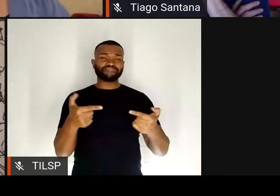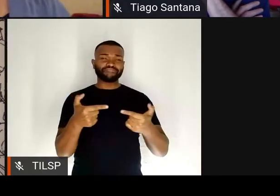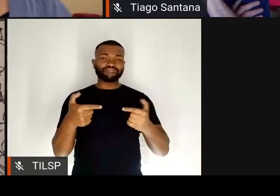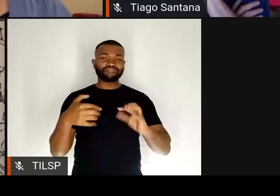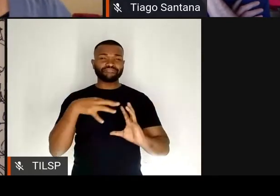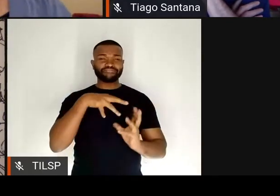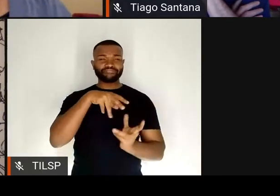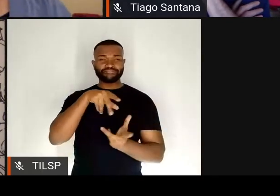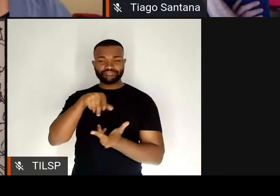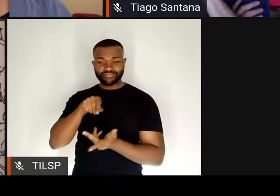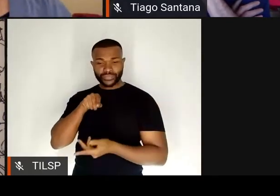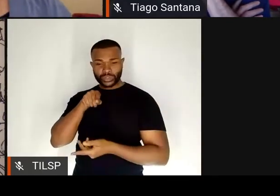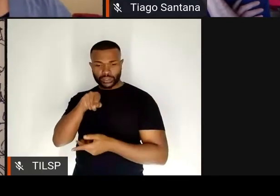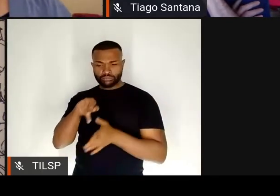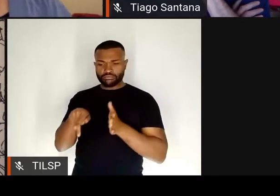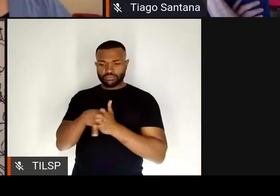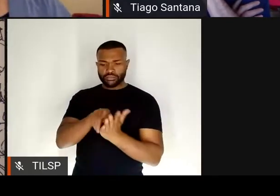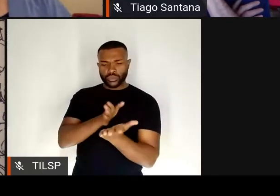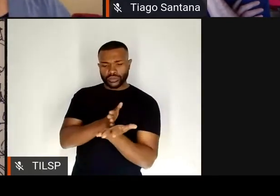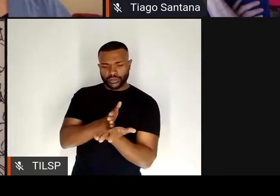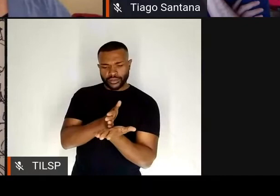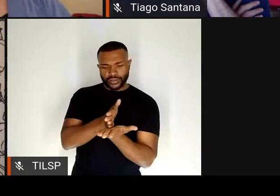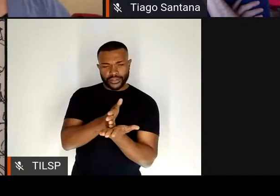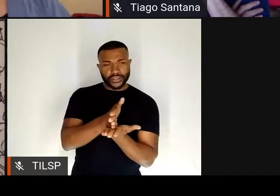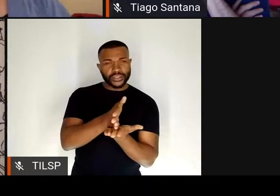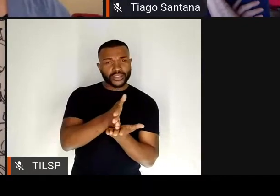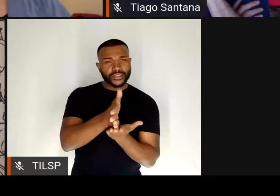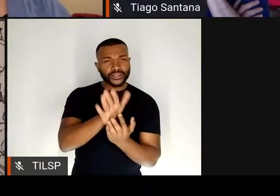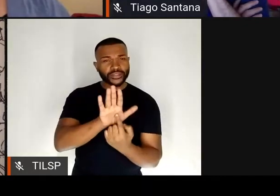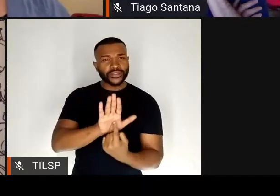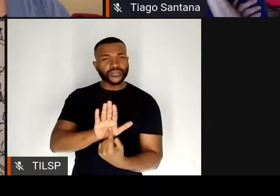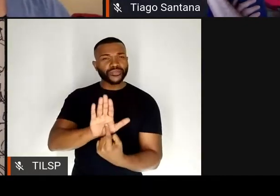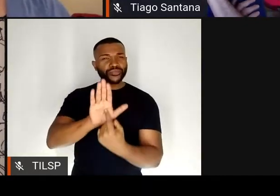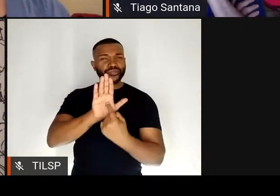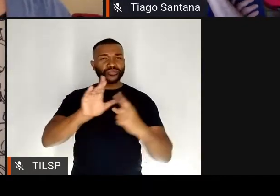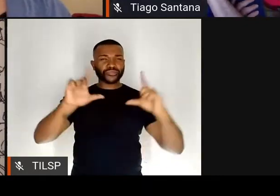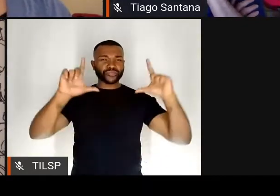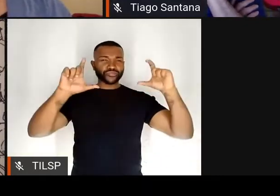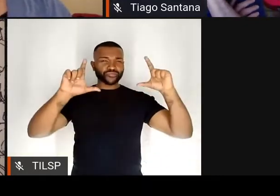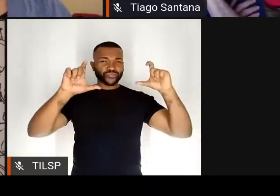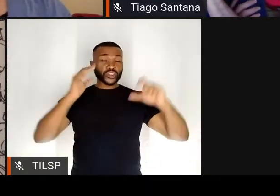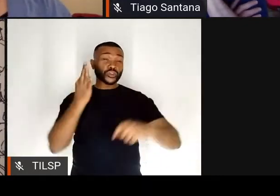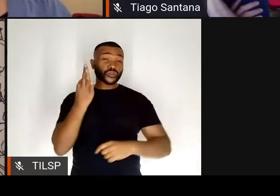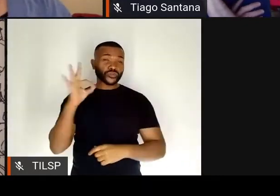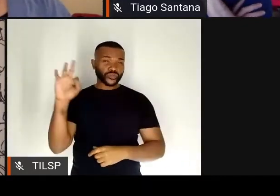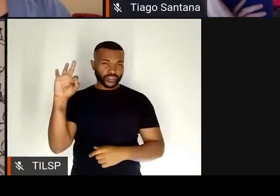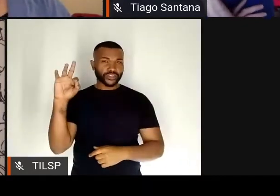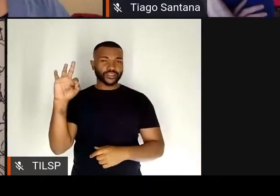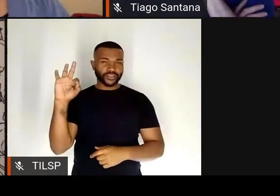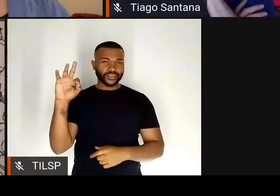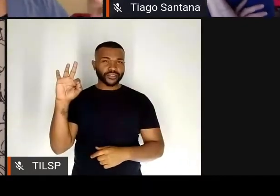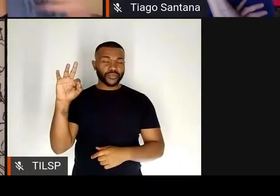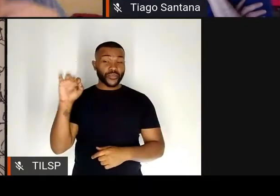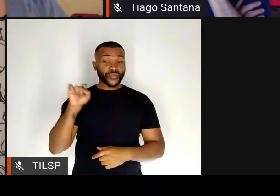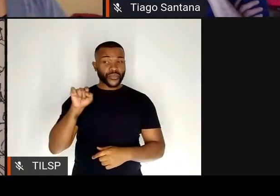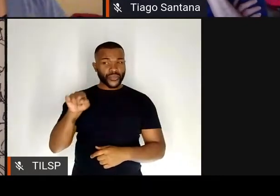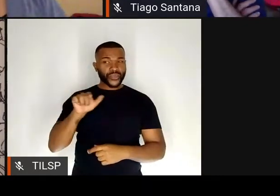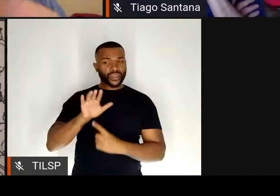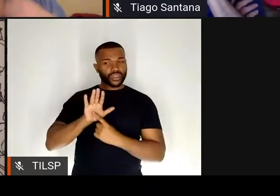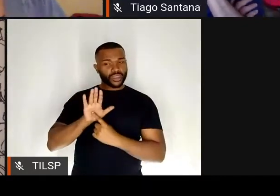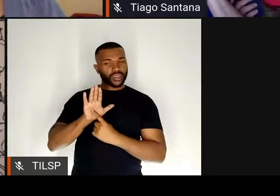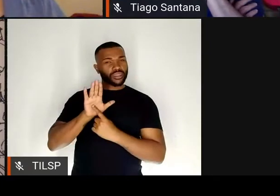vertente, né, de expressão dentro da fotografia francesa, que vai sinalizar um